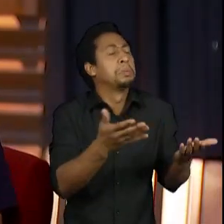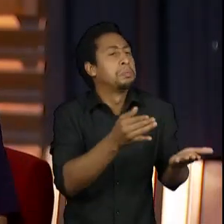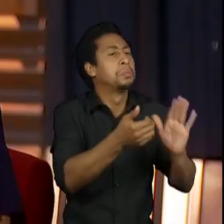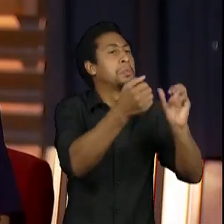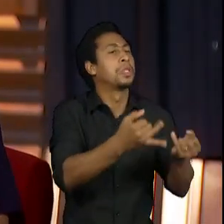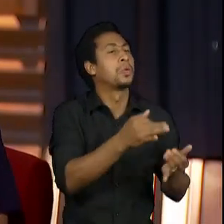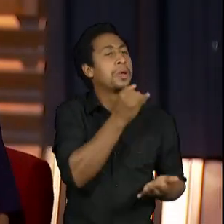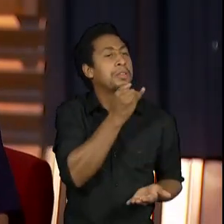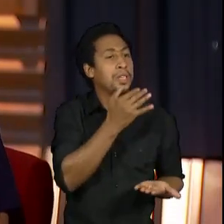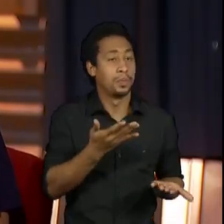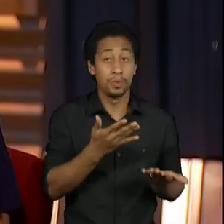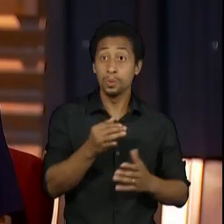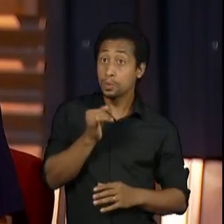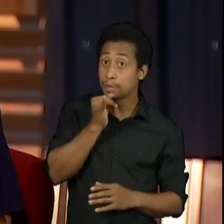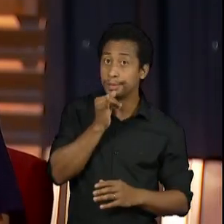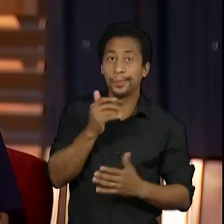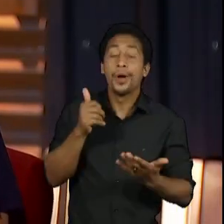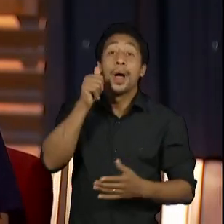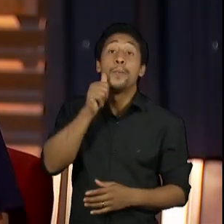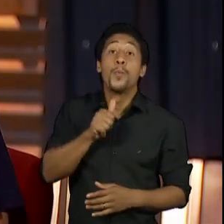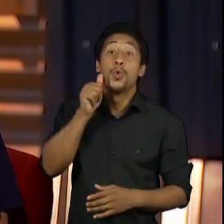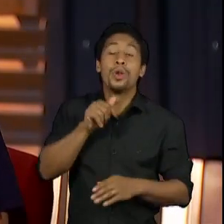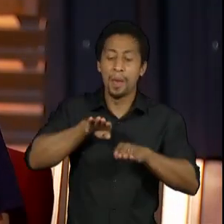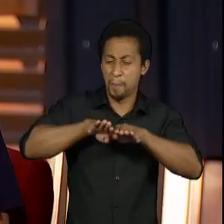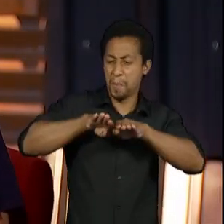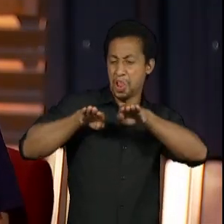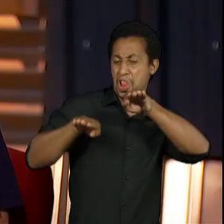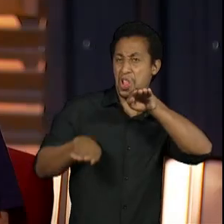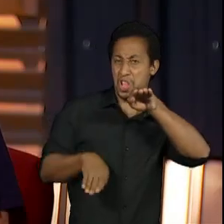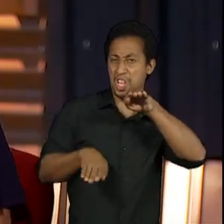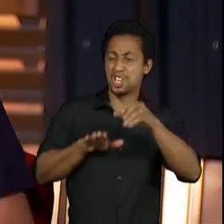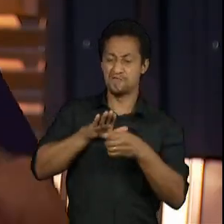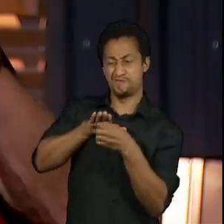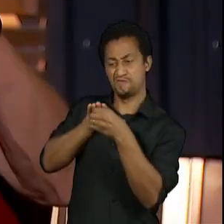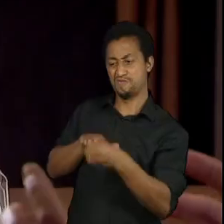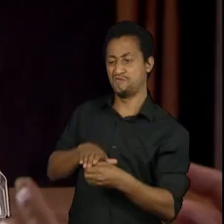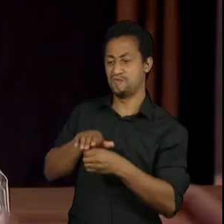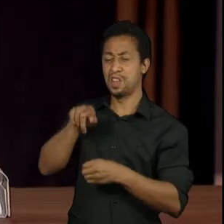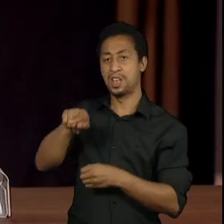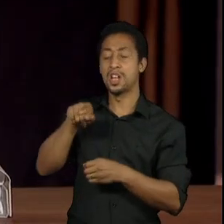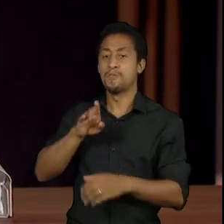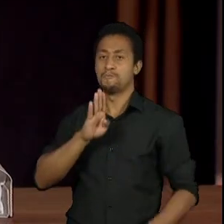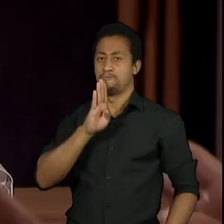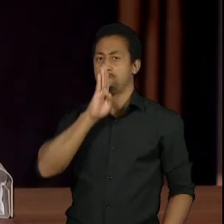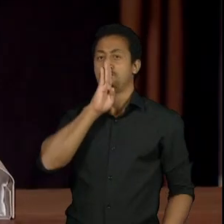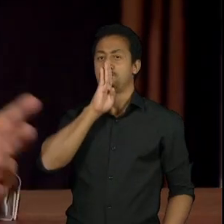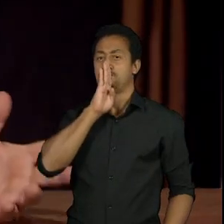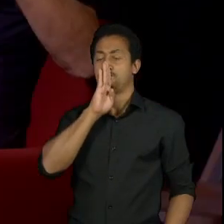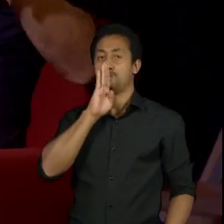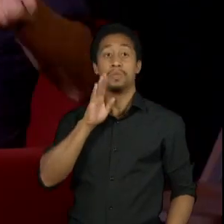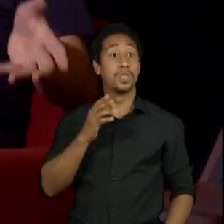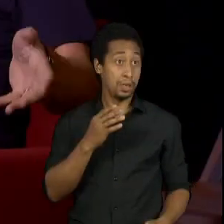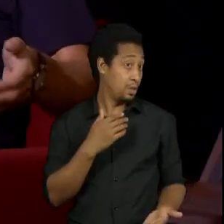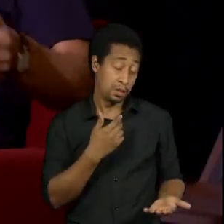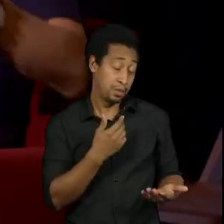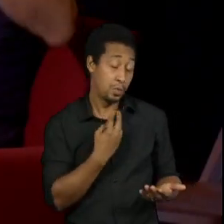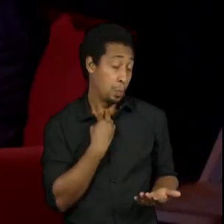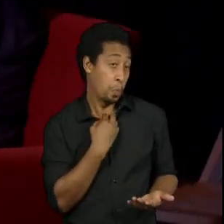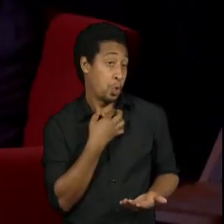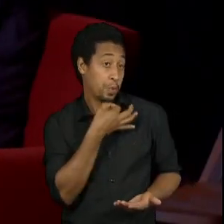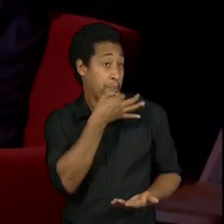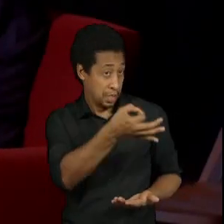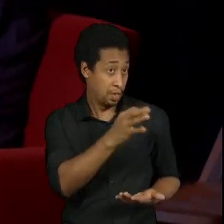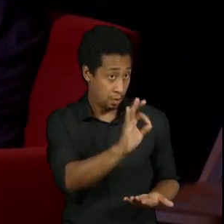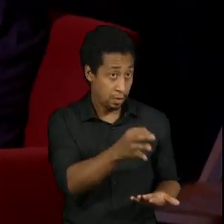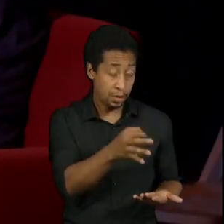subalterna. Né? A mulher subalterna e objeto. E calada, né? Que não pode ter opinião. Isso até